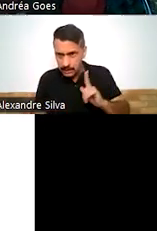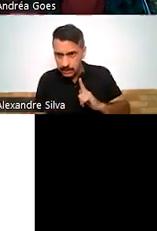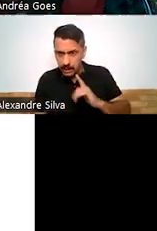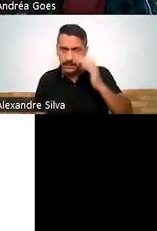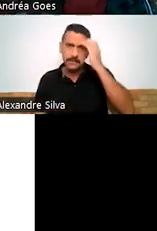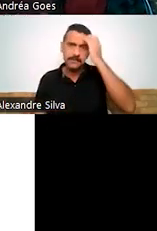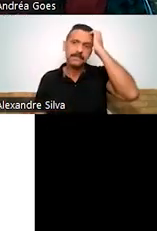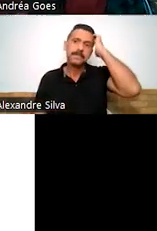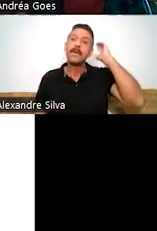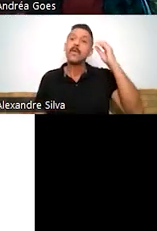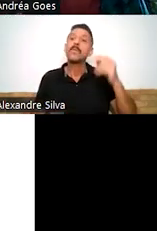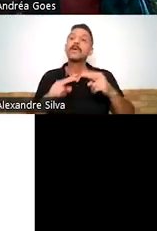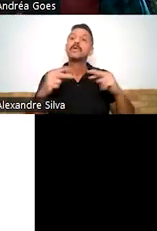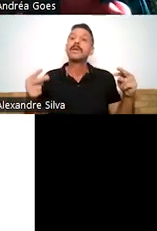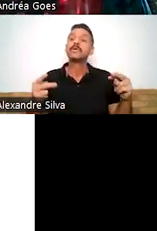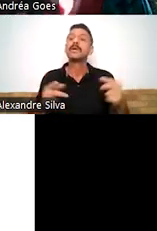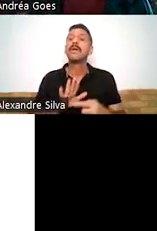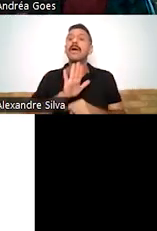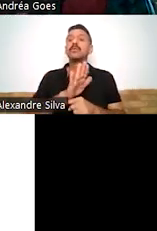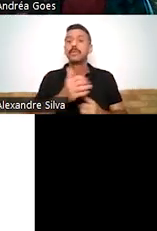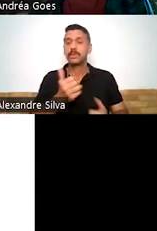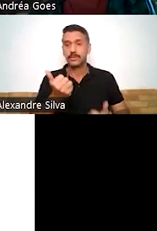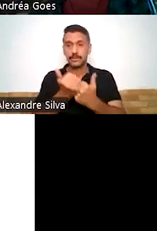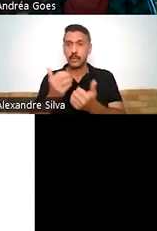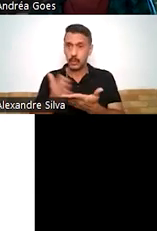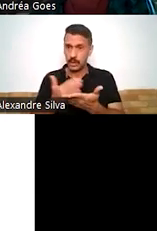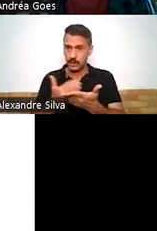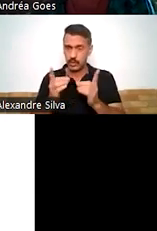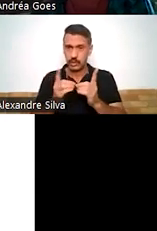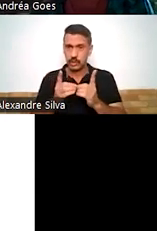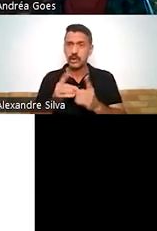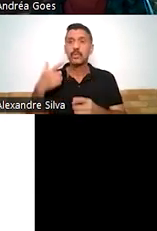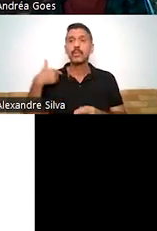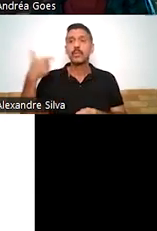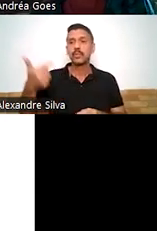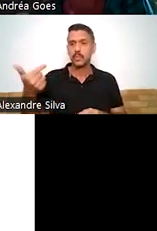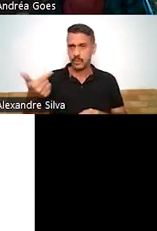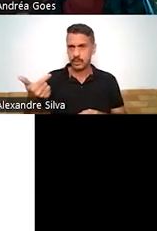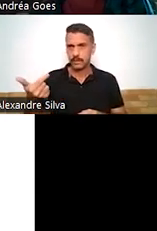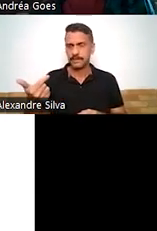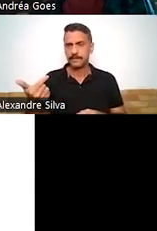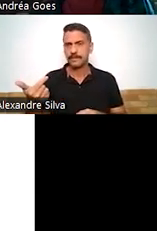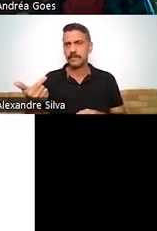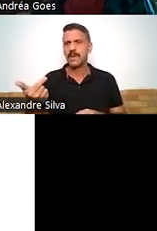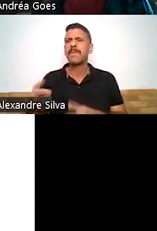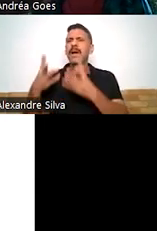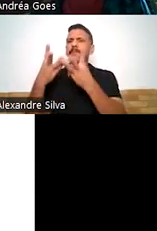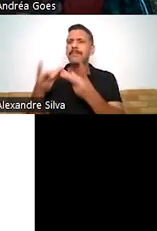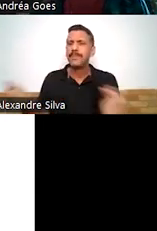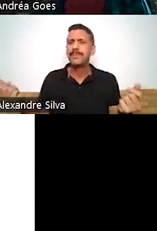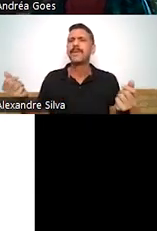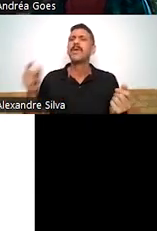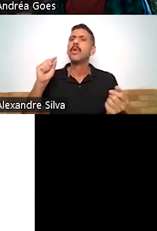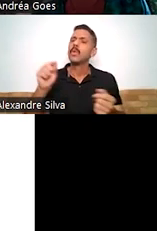é que a genética tem contribuído nos livros didáticos do ensino médio na desconstrução do racismo ou